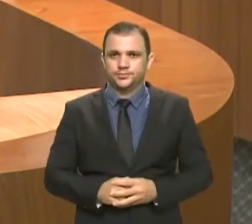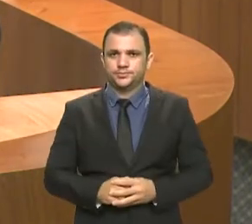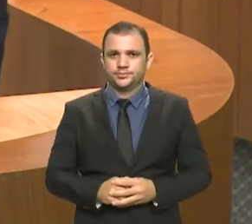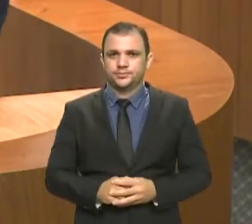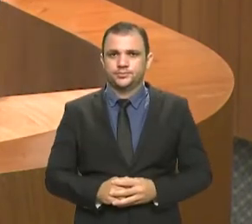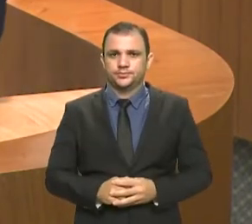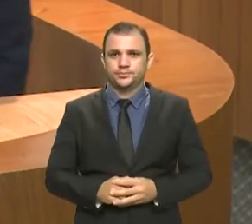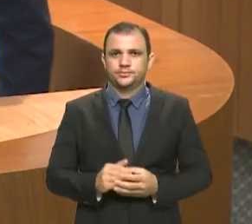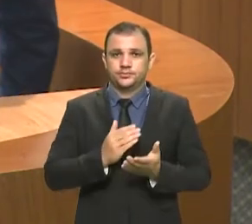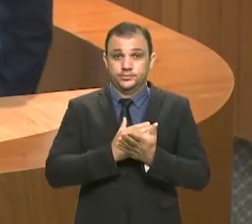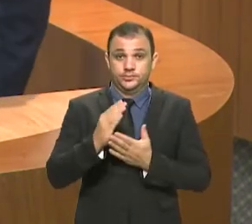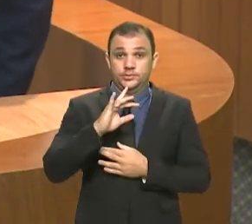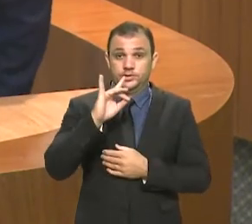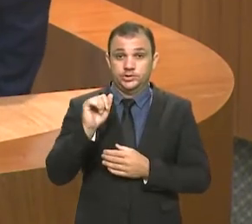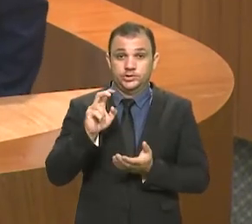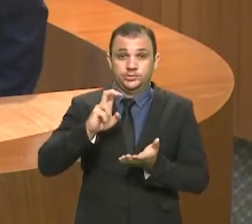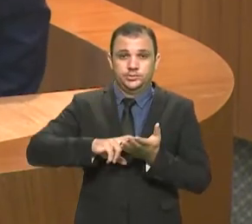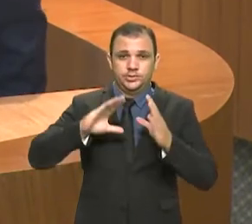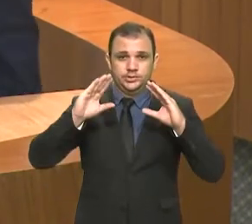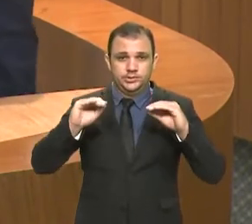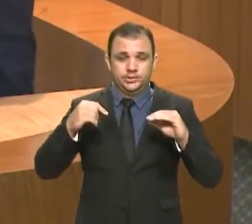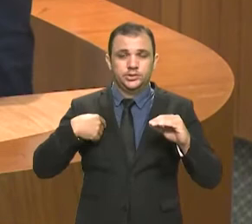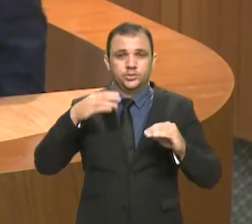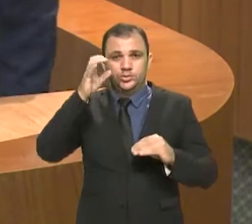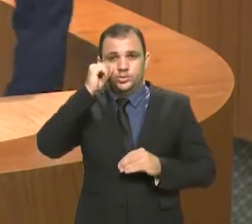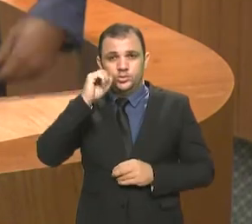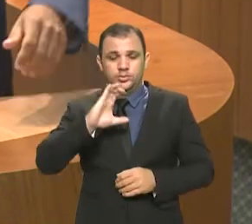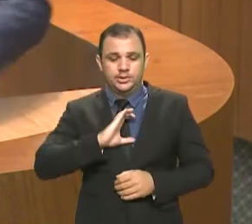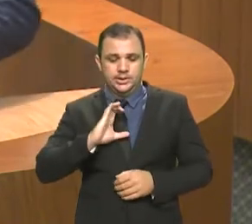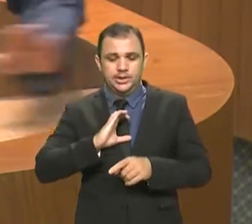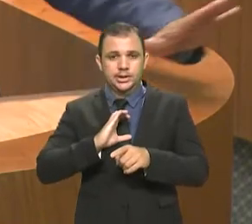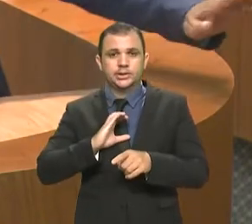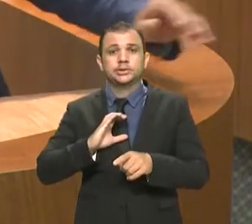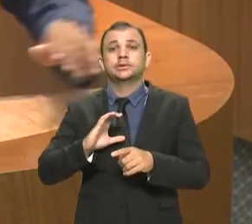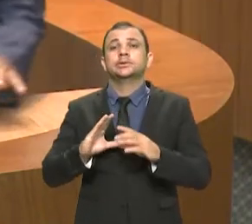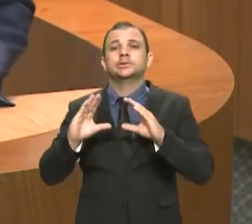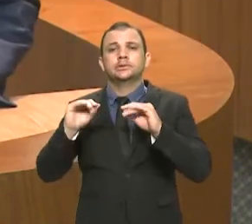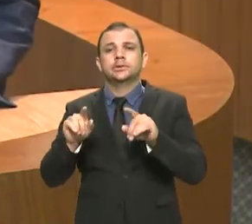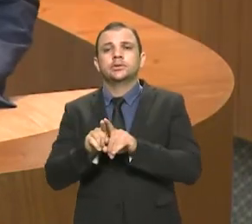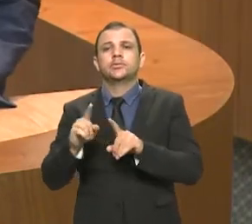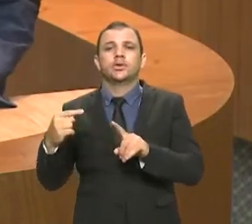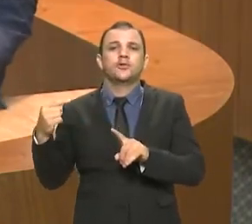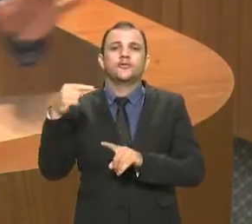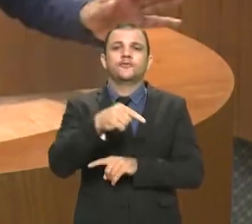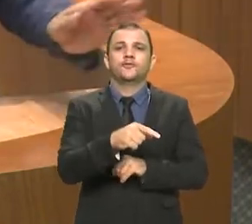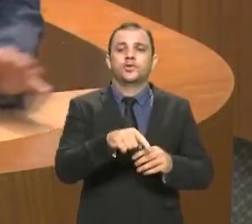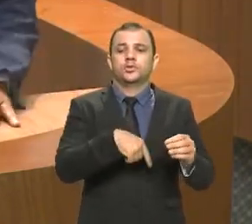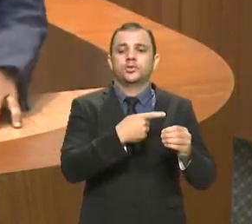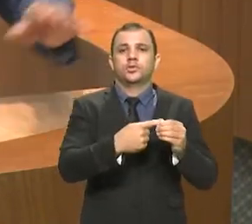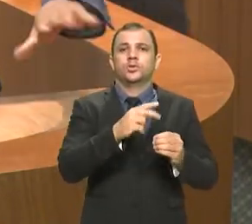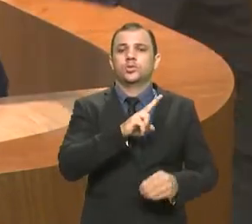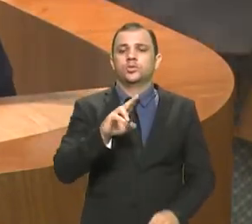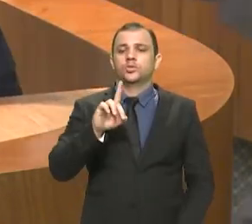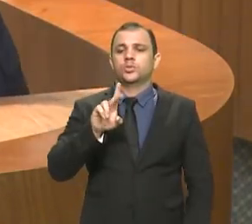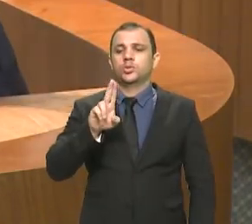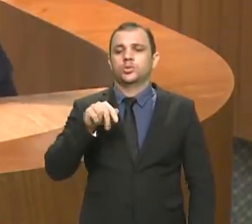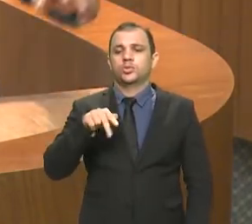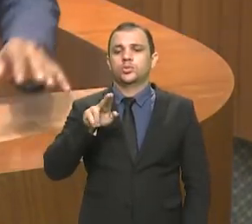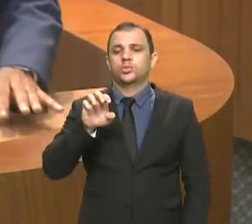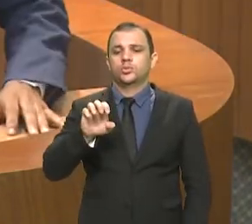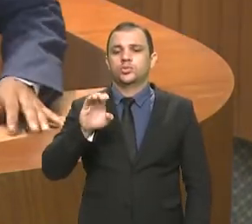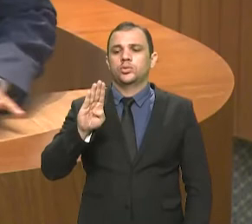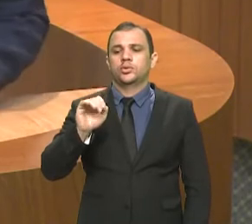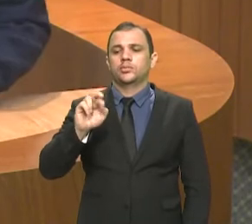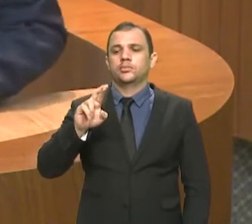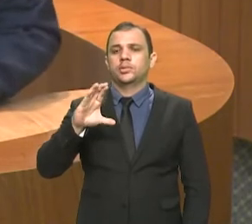na cidade de Caxias, e logo cedo foi a cidade de Duque Bacelar. Mesmo problema. E aí o prefeito acha que é amigo de deputado